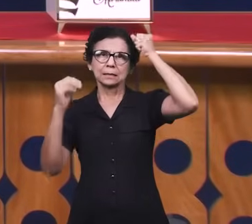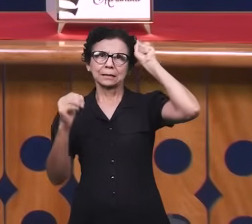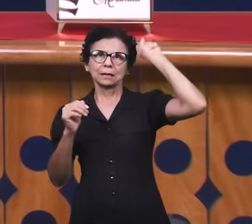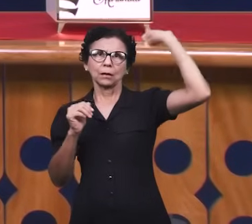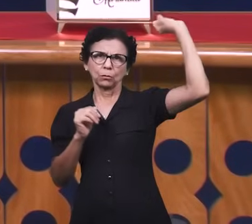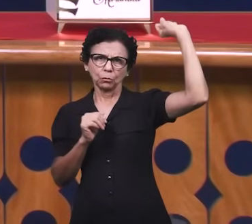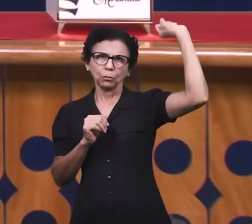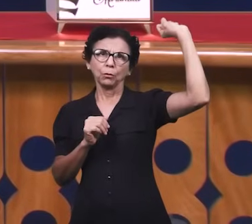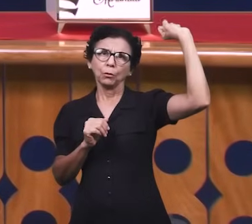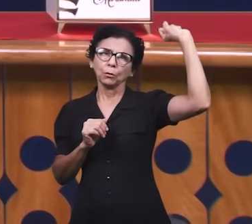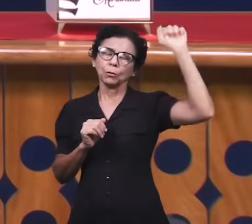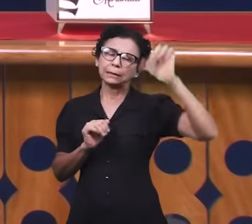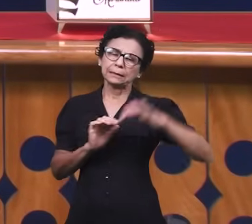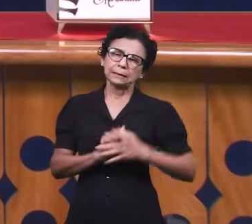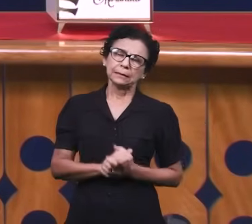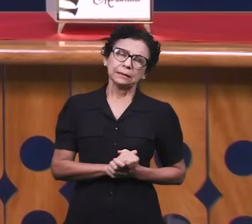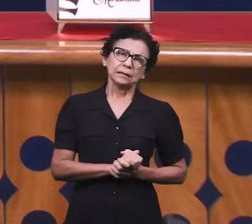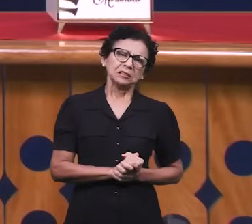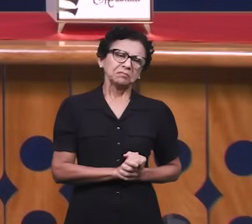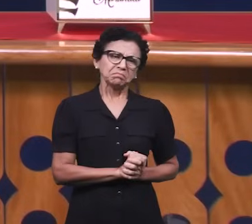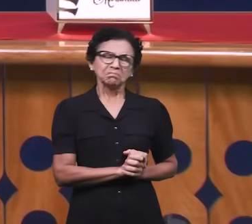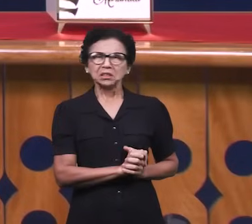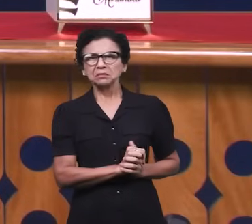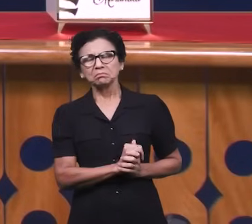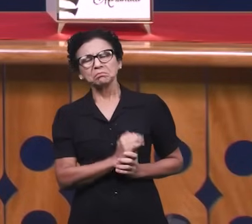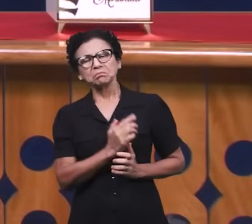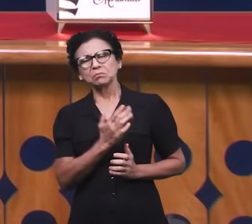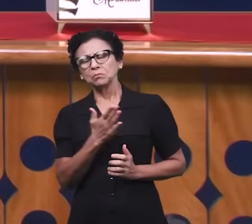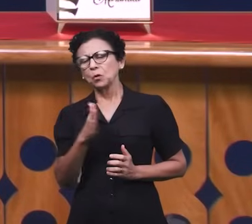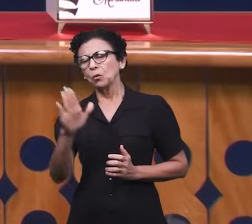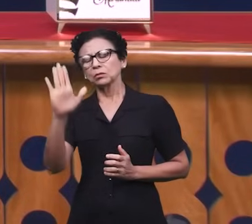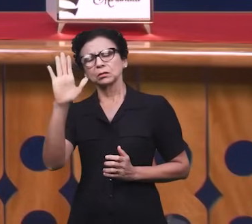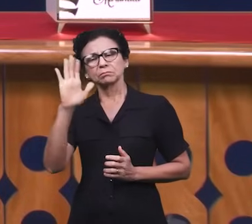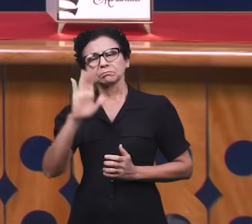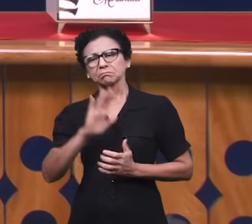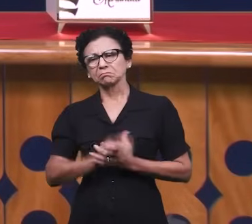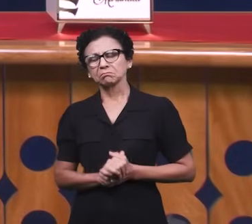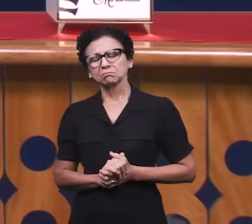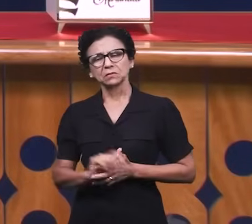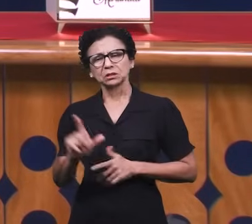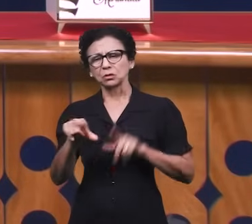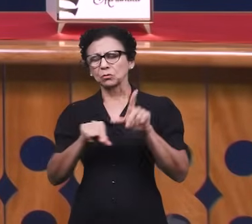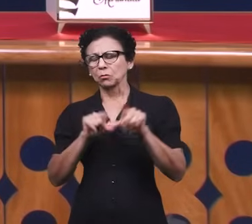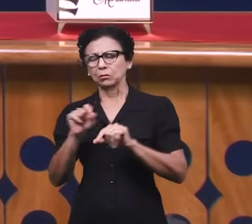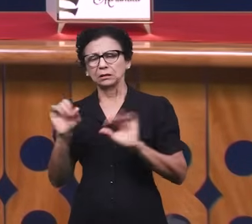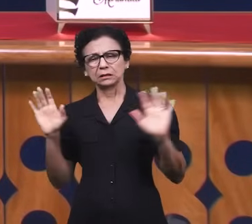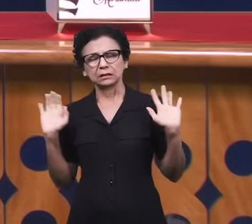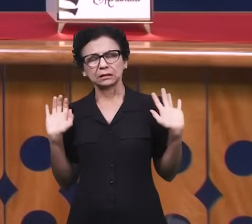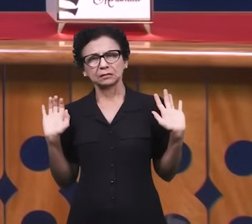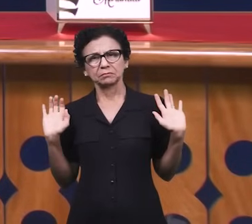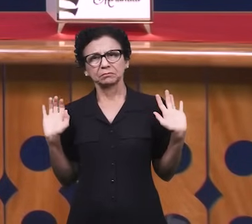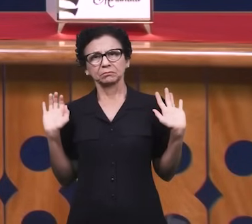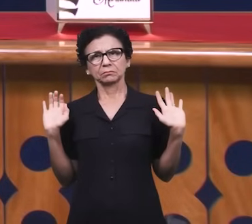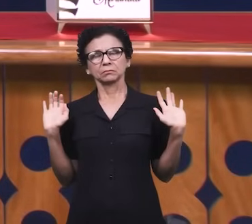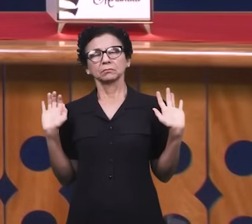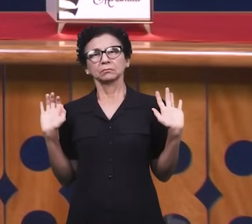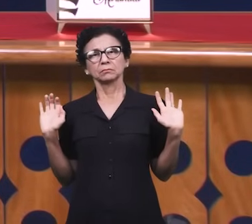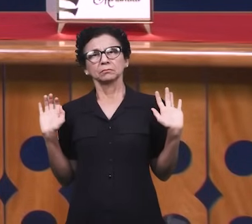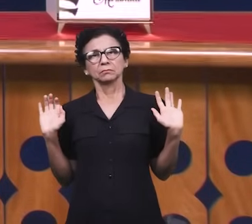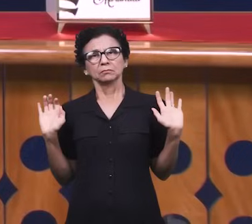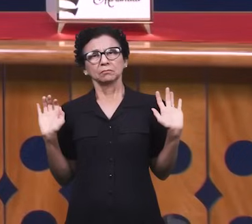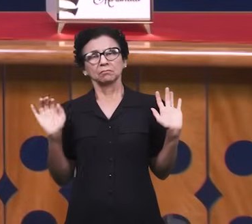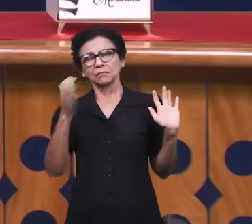ele entrou por outro caminho e ele passou a ser o centro. E a arca do Senhor